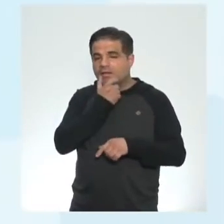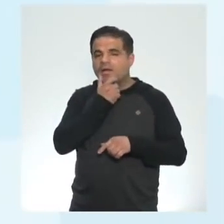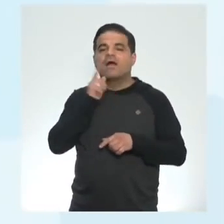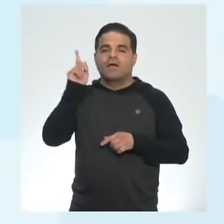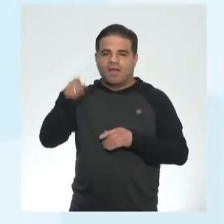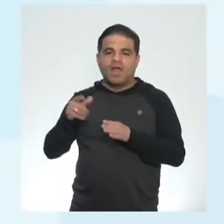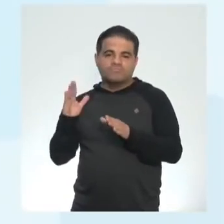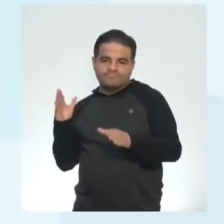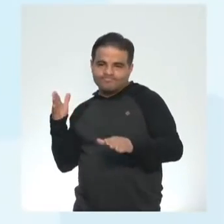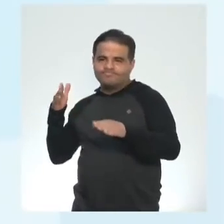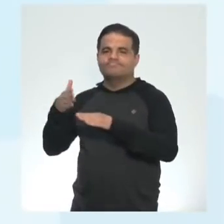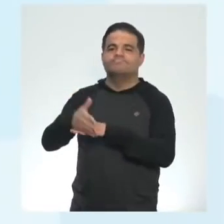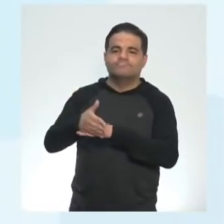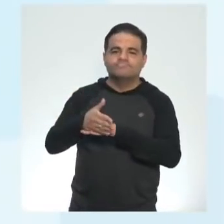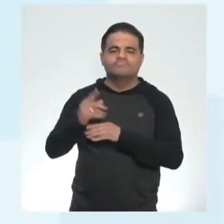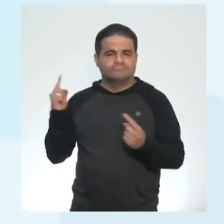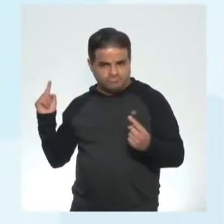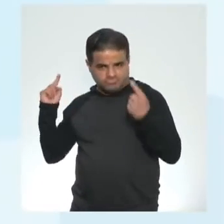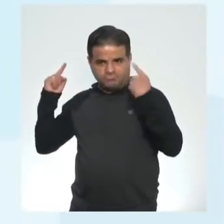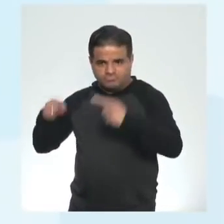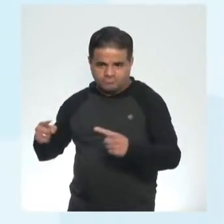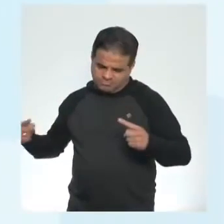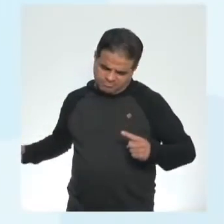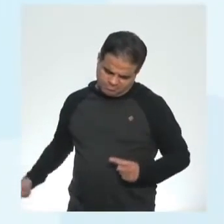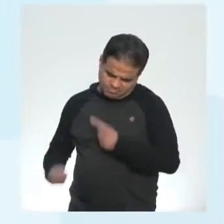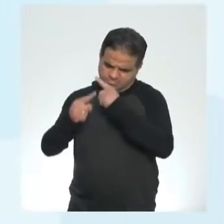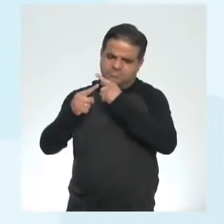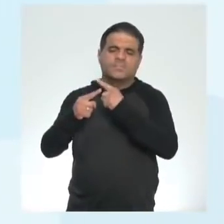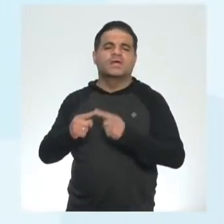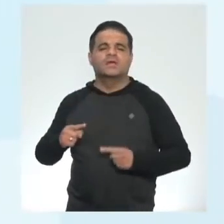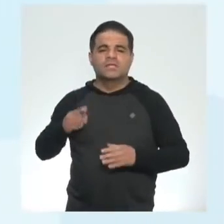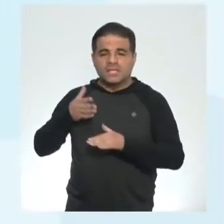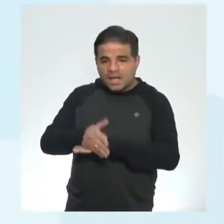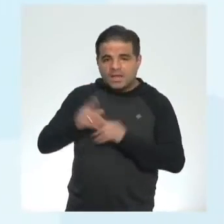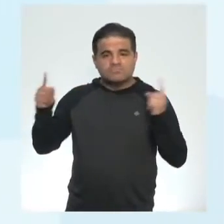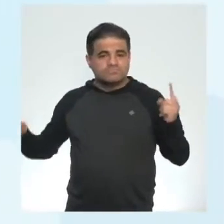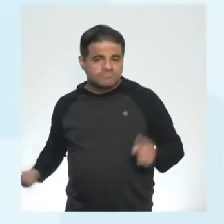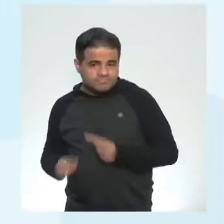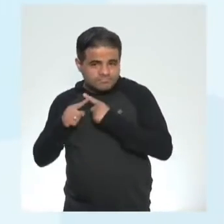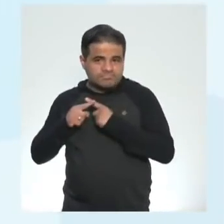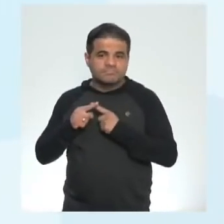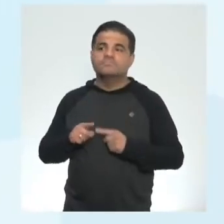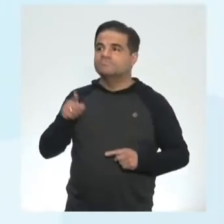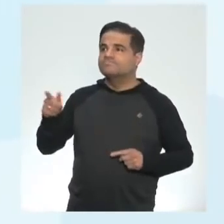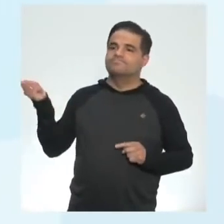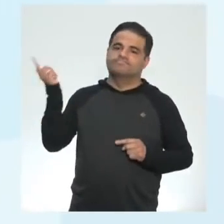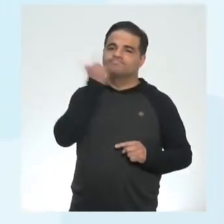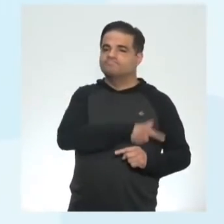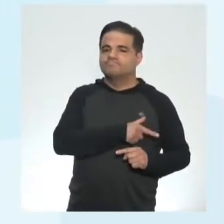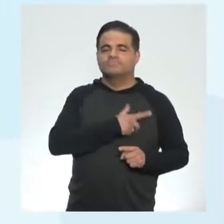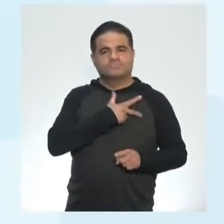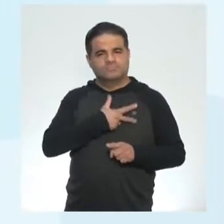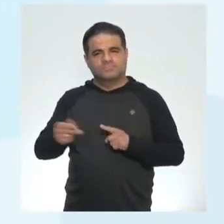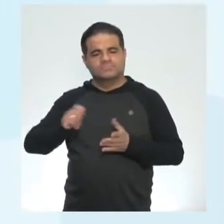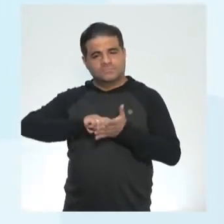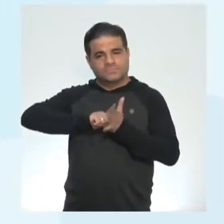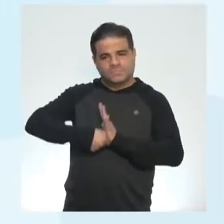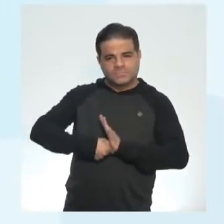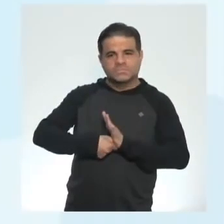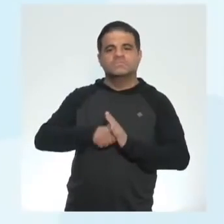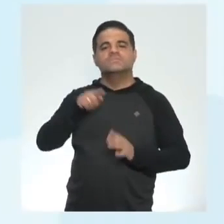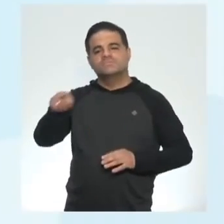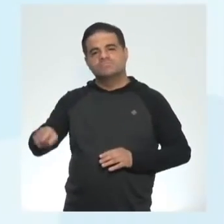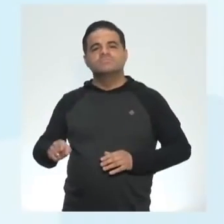acabou entrando na batalha, e entrando na batalha, eles conseguiram então bloquear